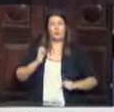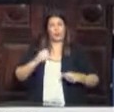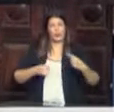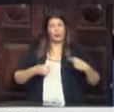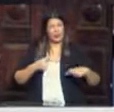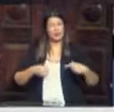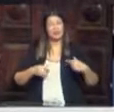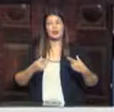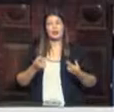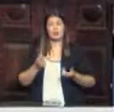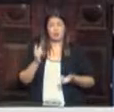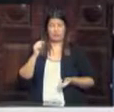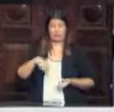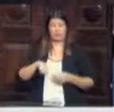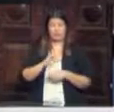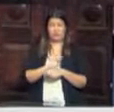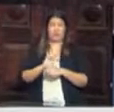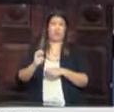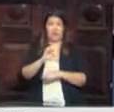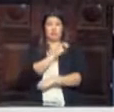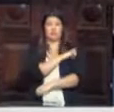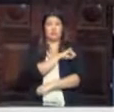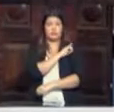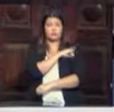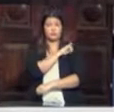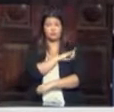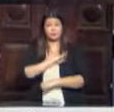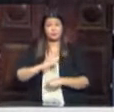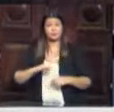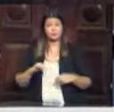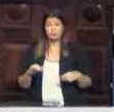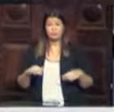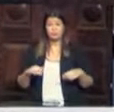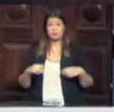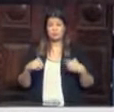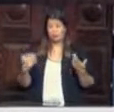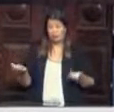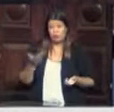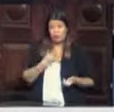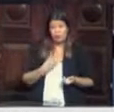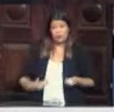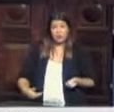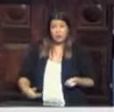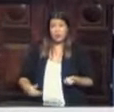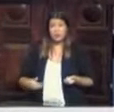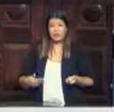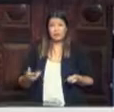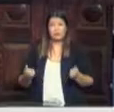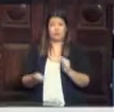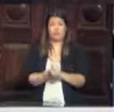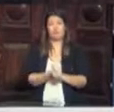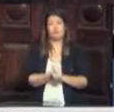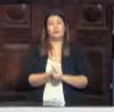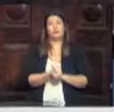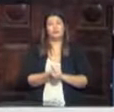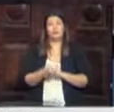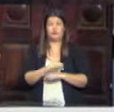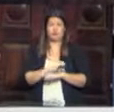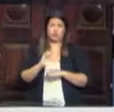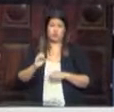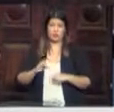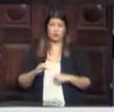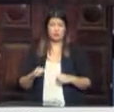ter parâmetros definidos exatamente na construção e, mais, deve ter também um código